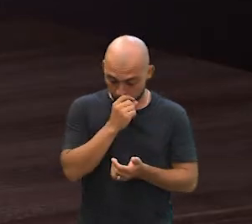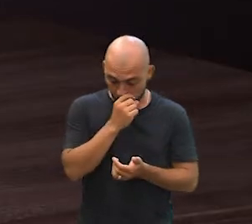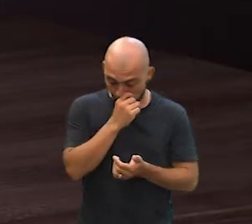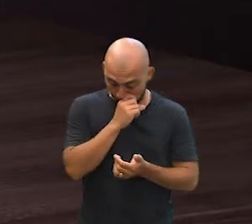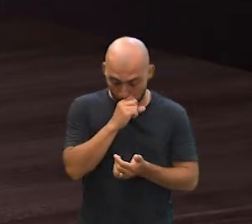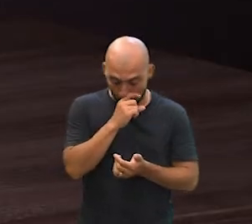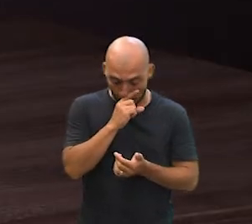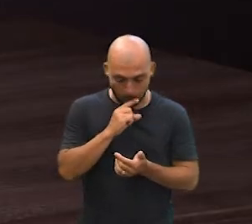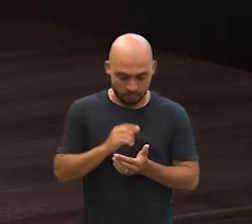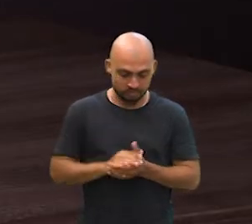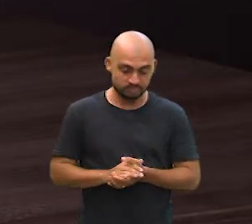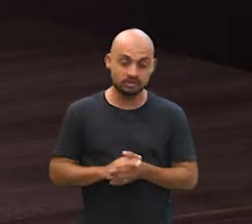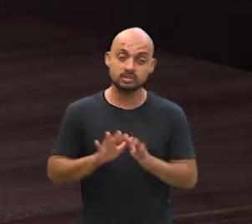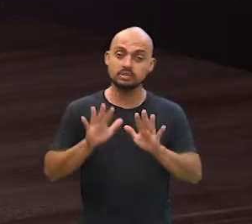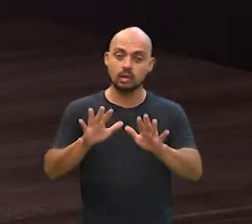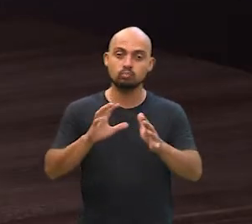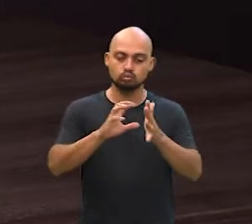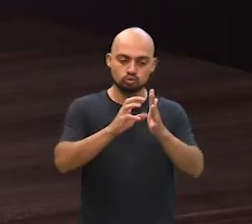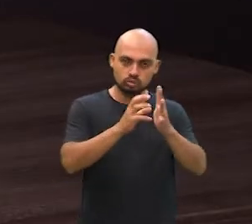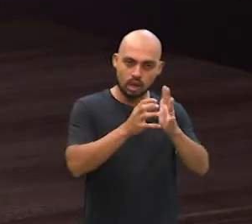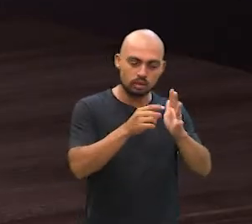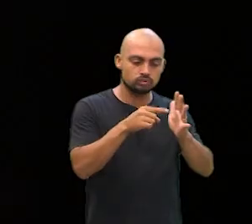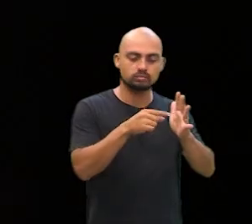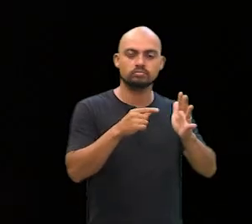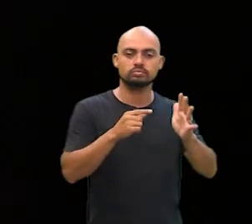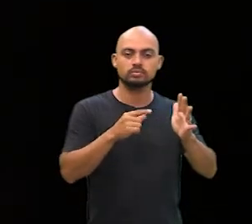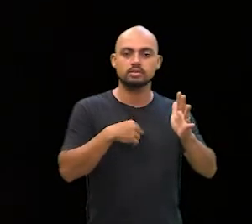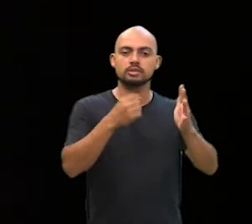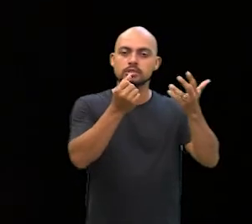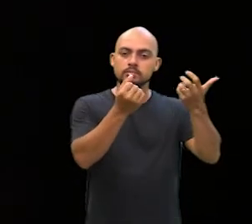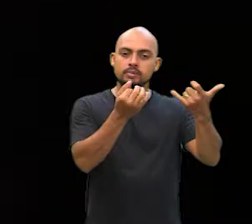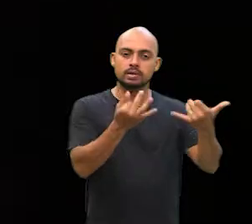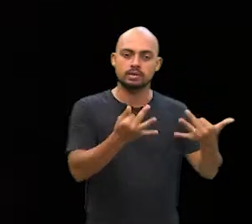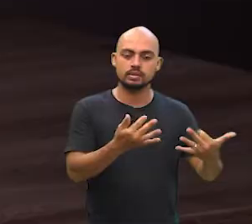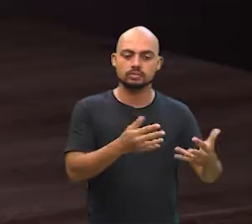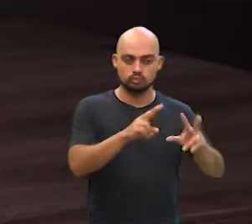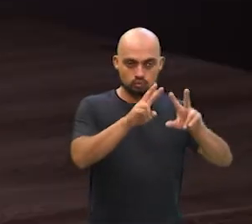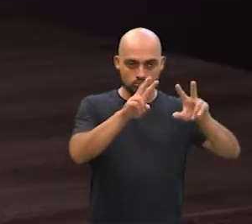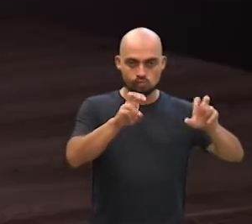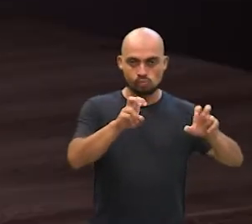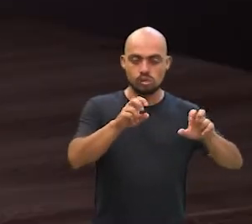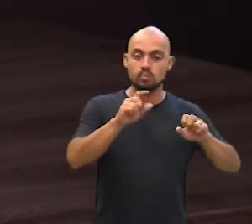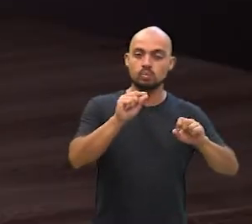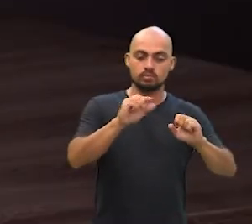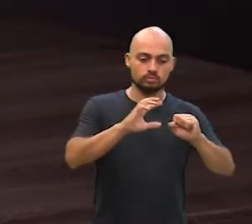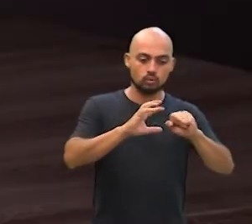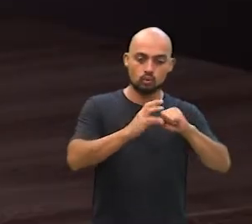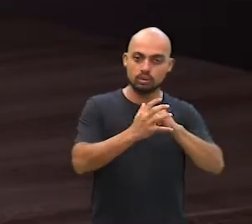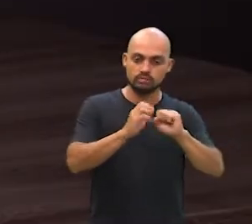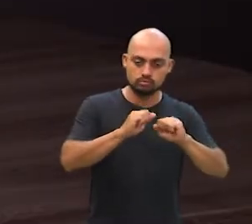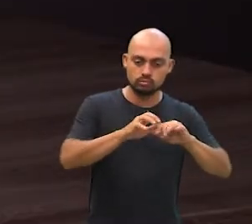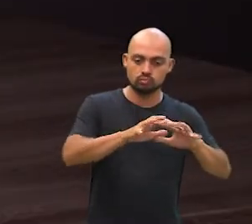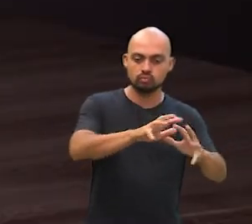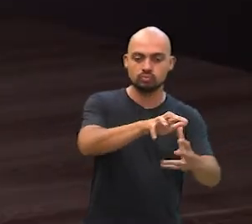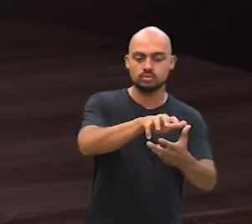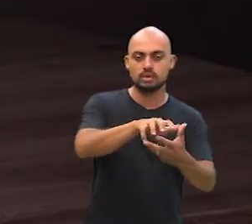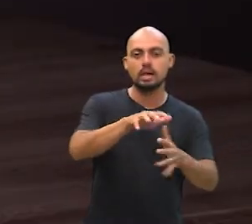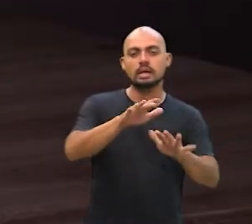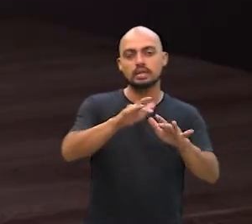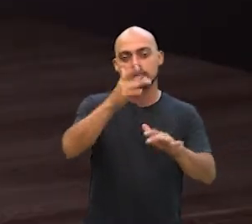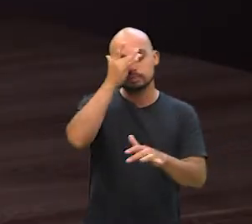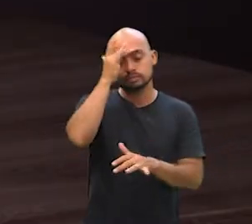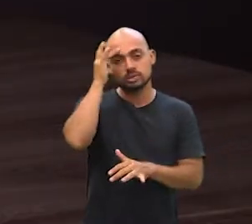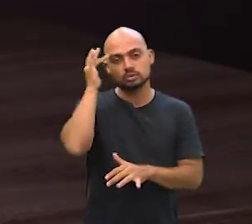olha, eu tenho até alguns dados falando sobre o quanto a pandemia, muita gente que se perdeu